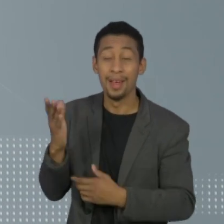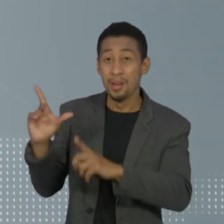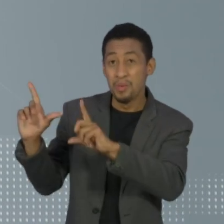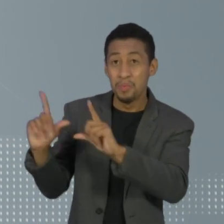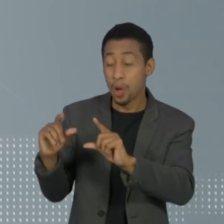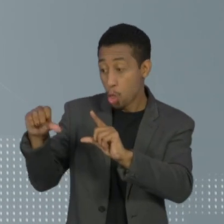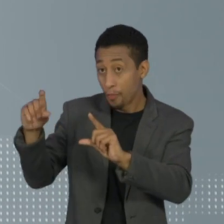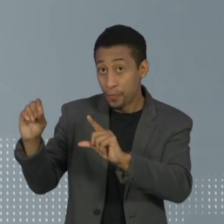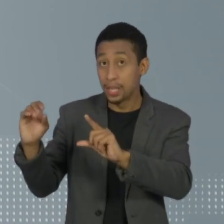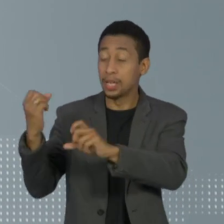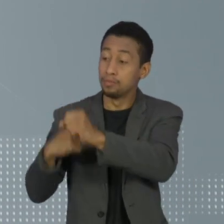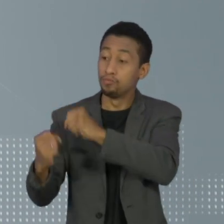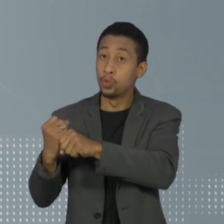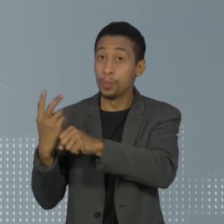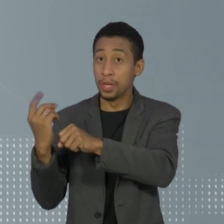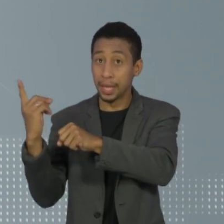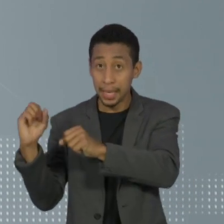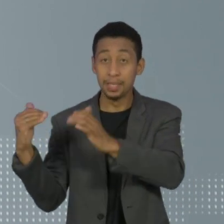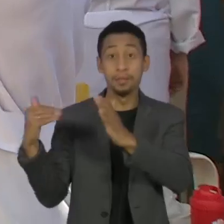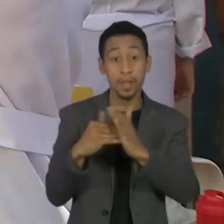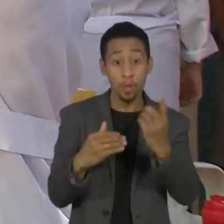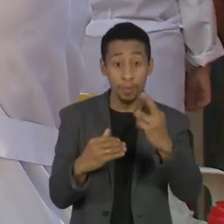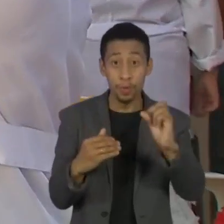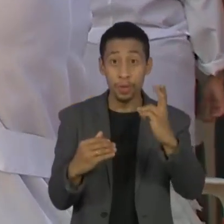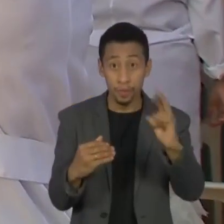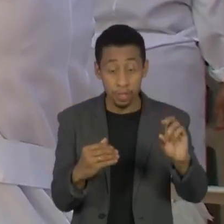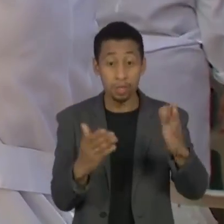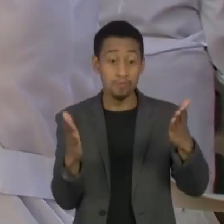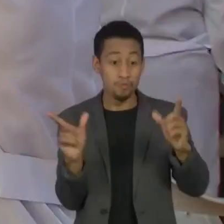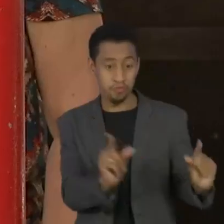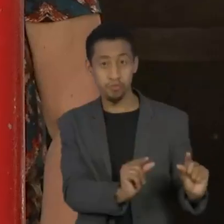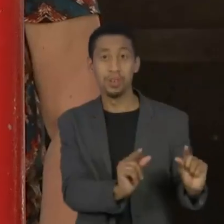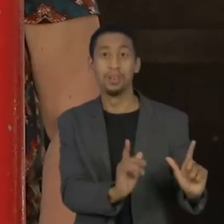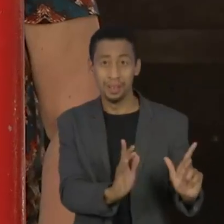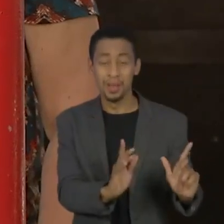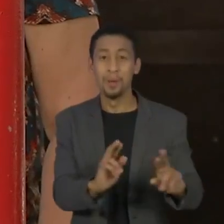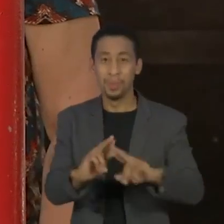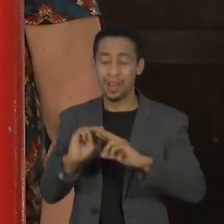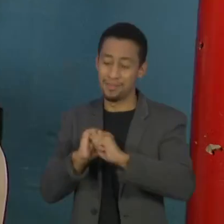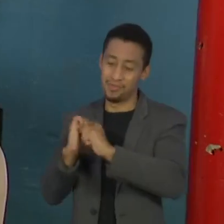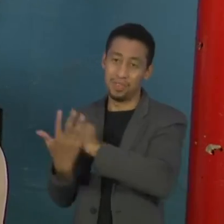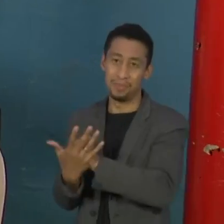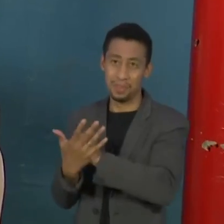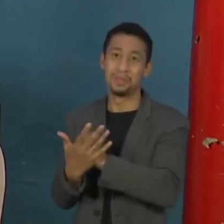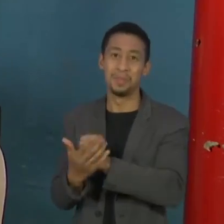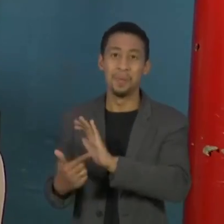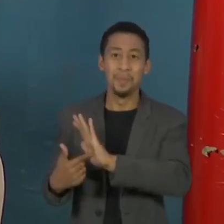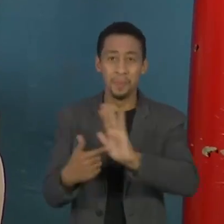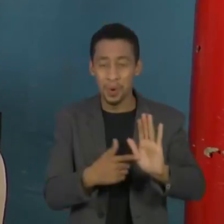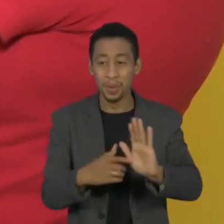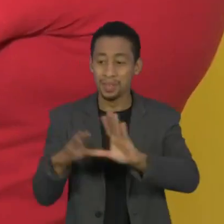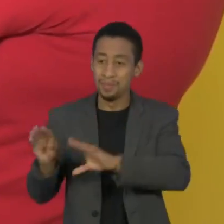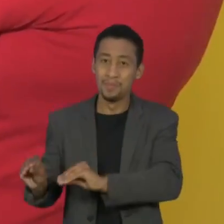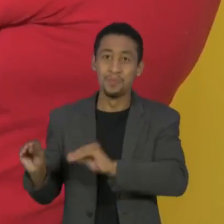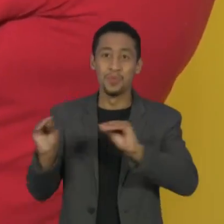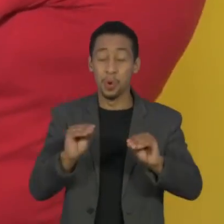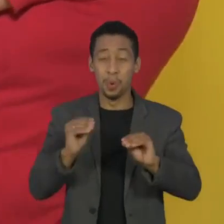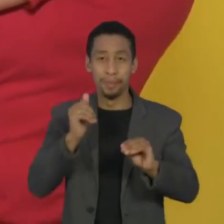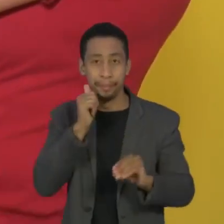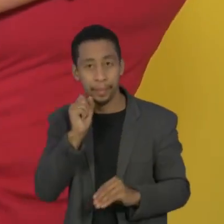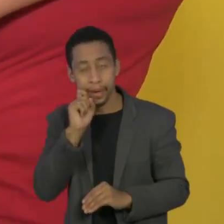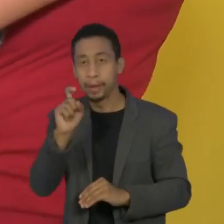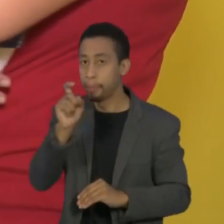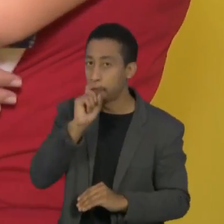51 por cento de Janeiro a julho deste ano a quarentena imposta pela pandemia da corrida de 19 é de ou ainda de pais e responsáveis